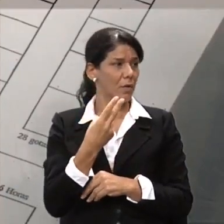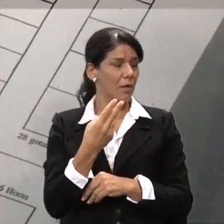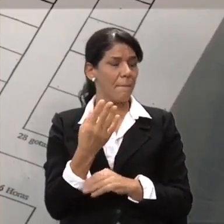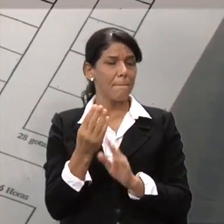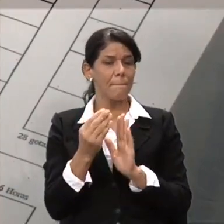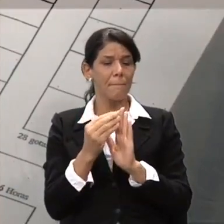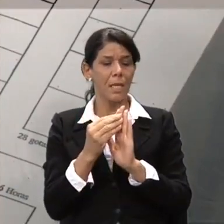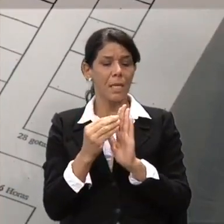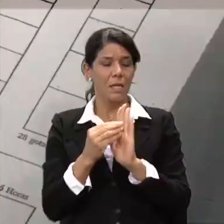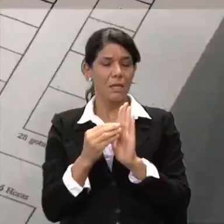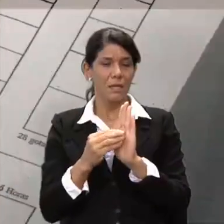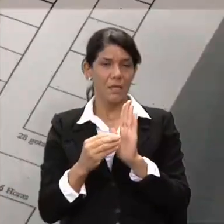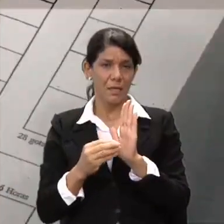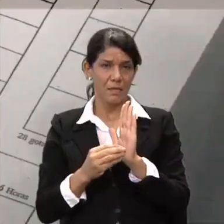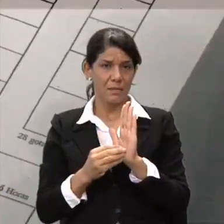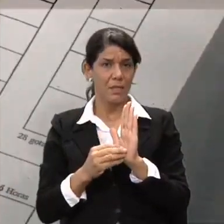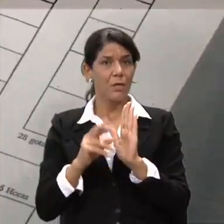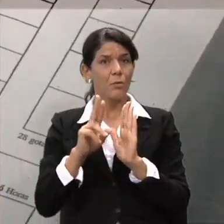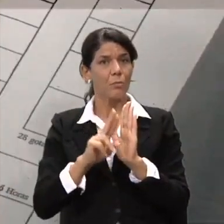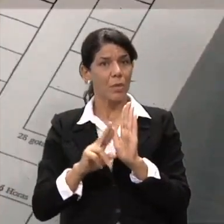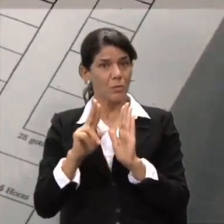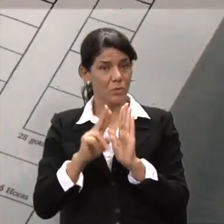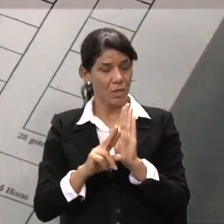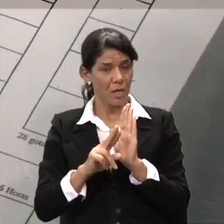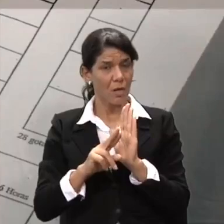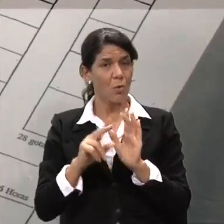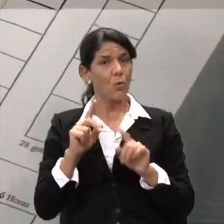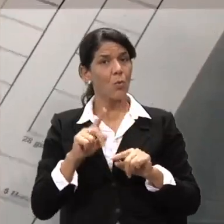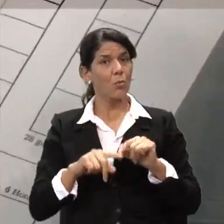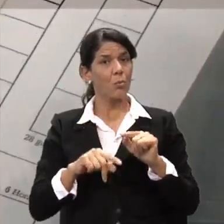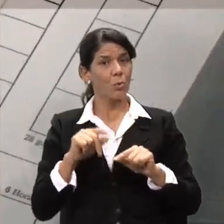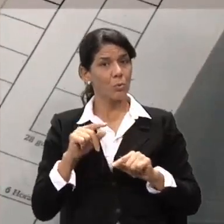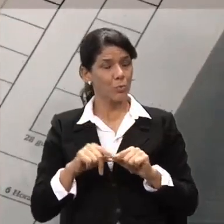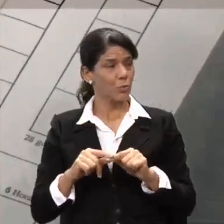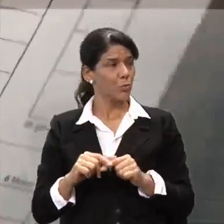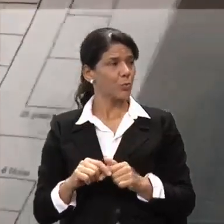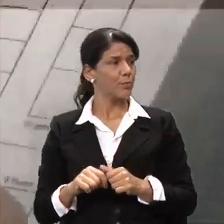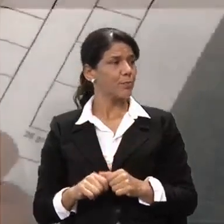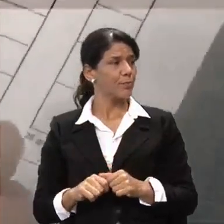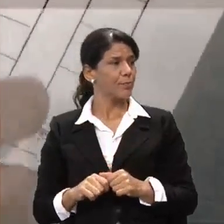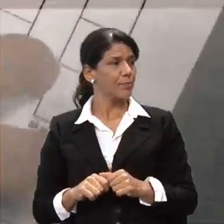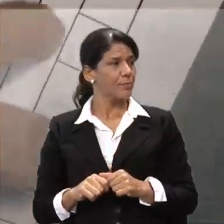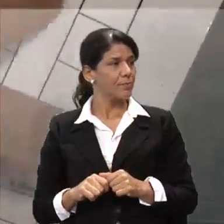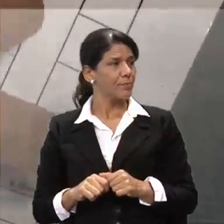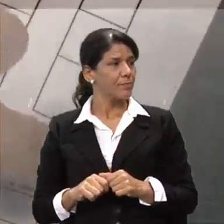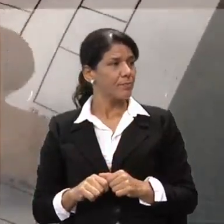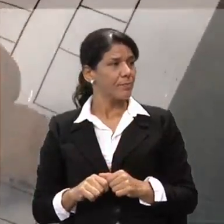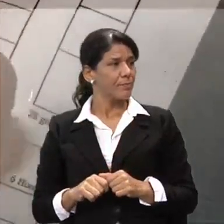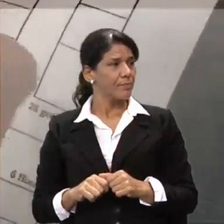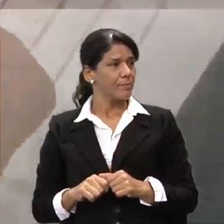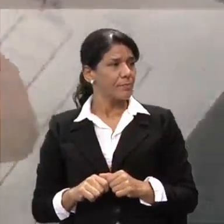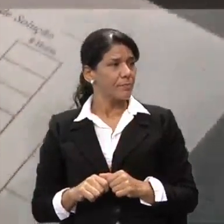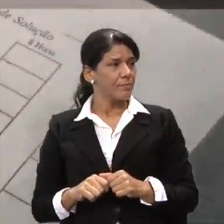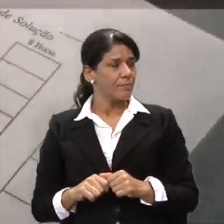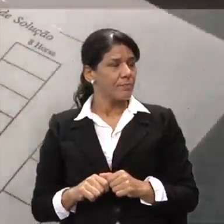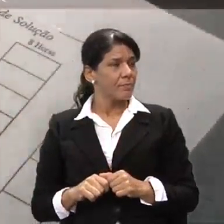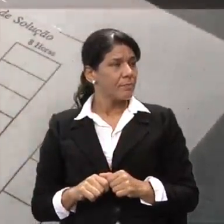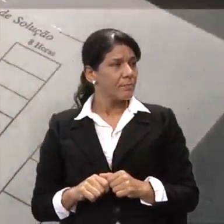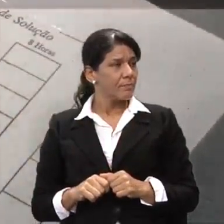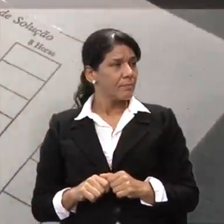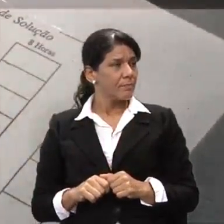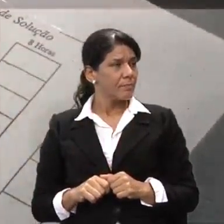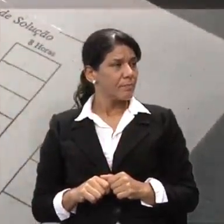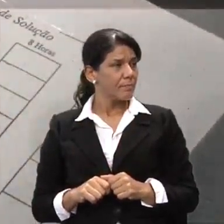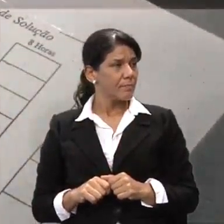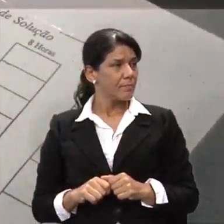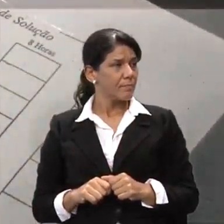prevista para a infusão dessa solução, ou seja, para a infusão desse soro. Feito isso, né, utilizando